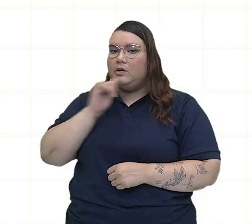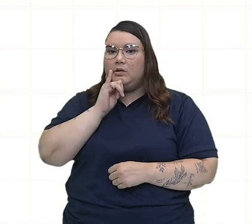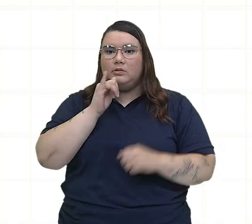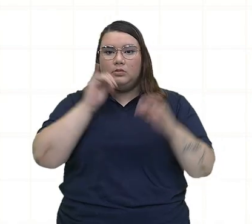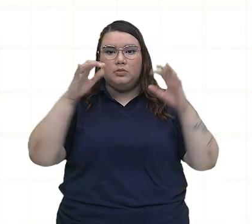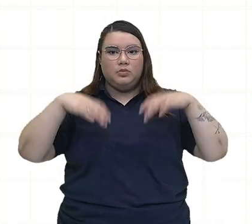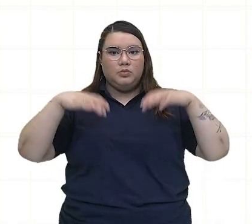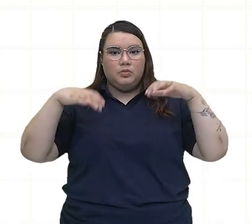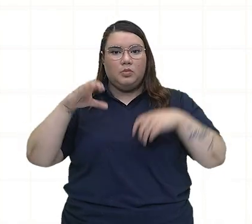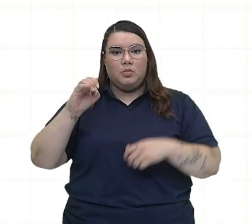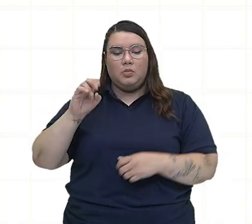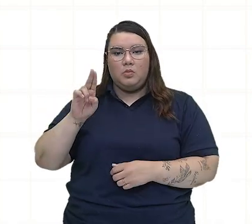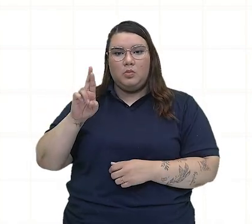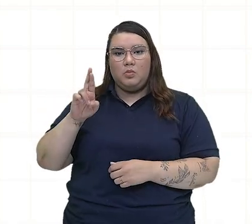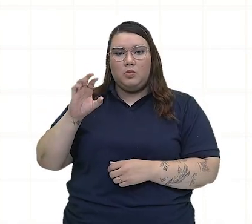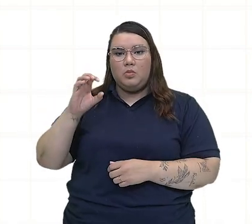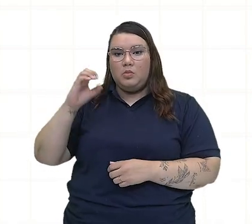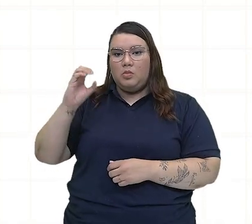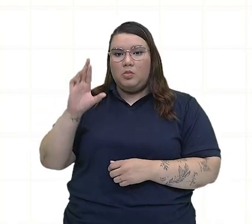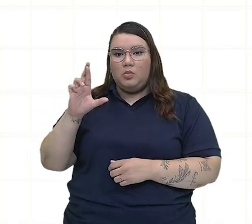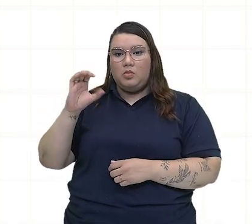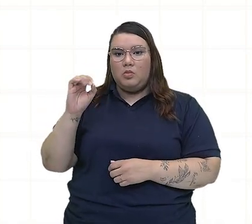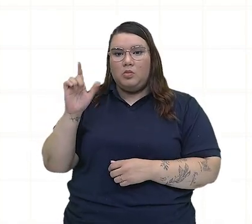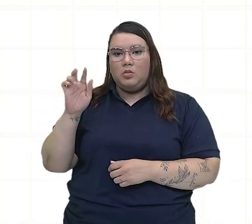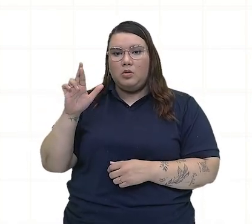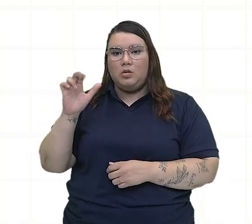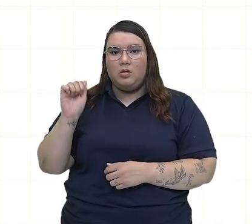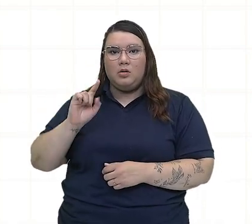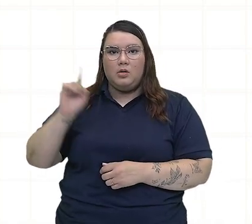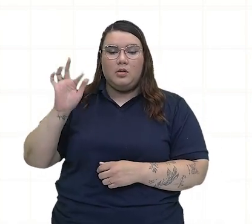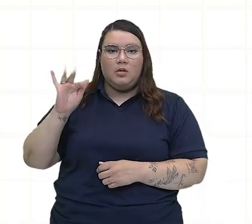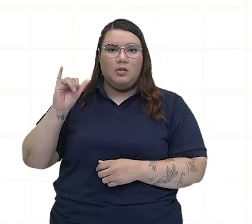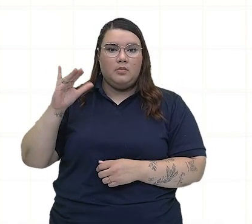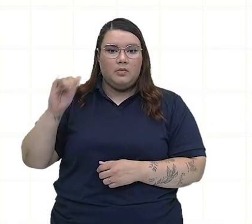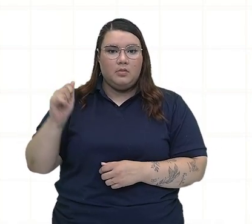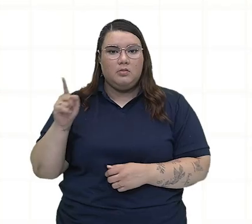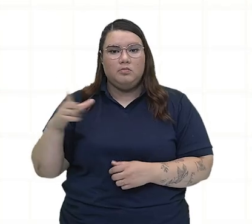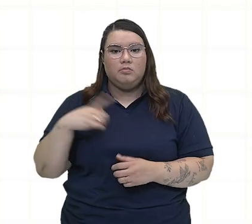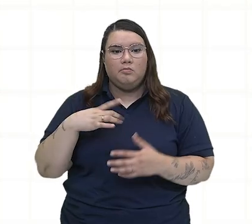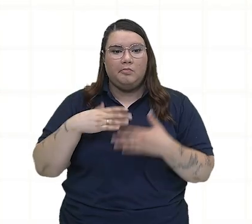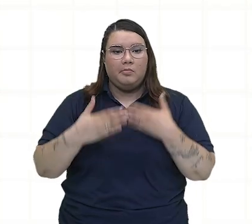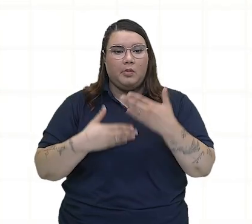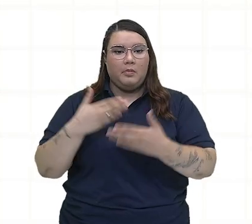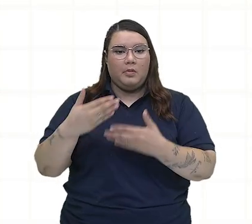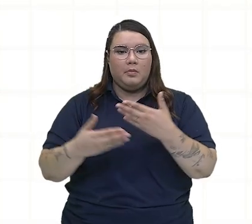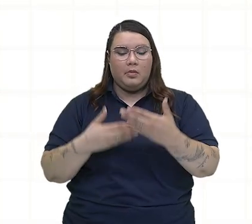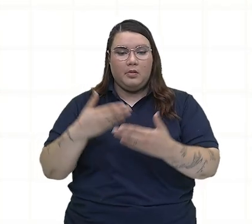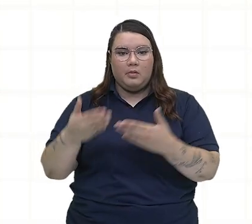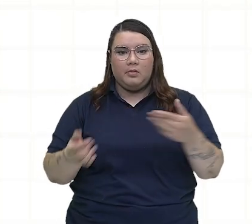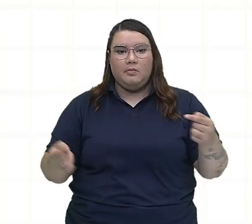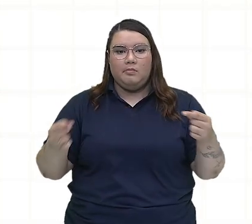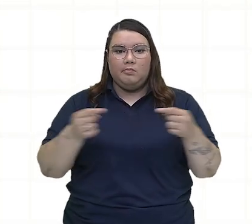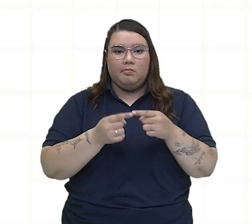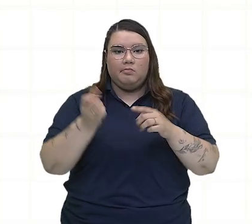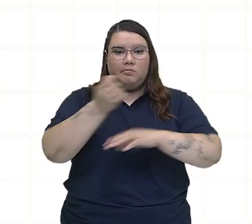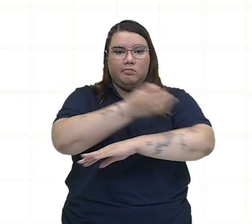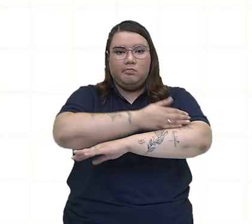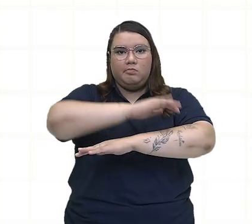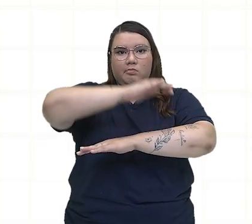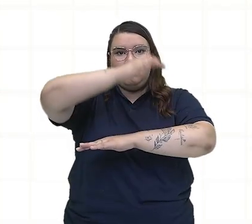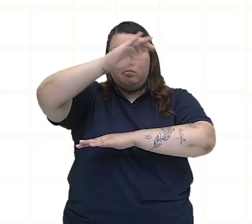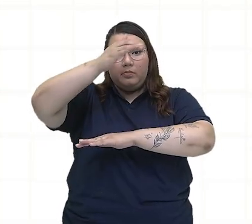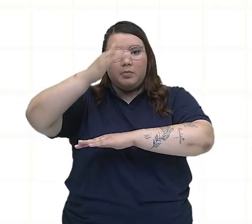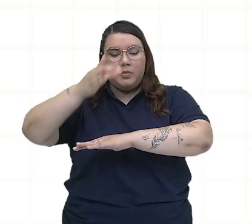chuva orográfica ou chuva de relevo. Vocês vão vendo que conforme ela vai se aproximando da montanha, que é um